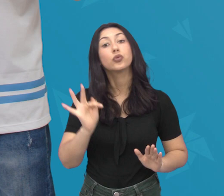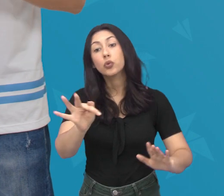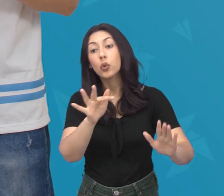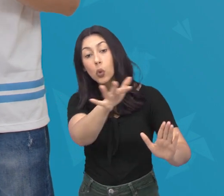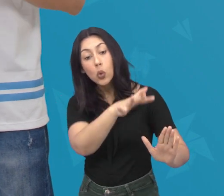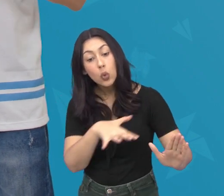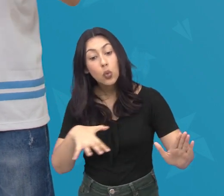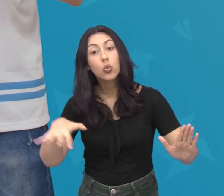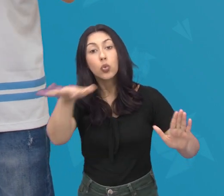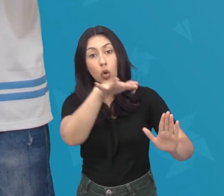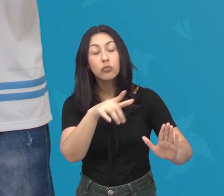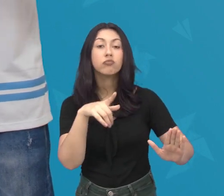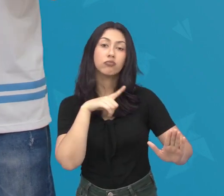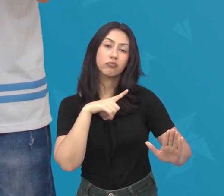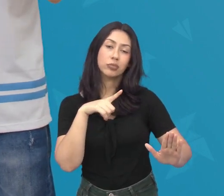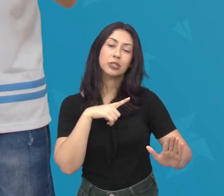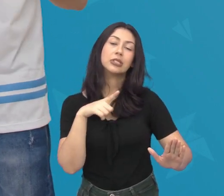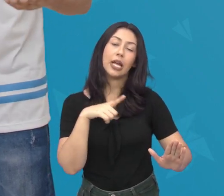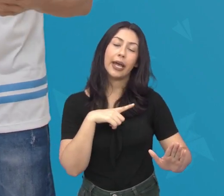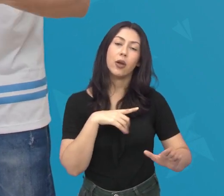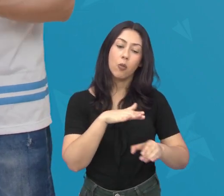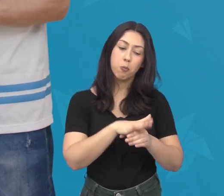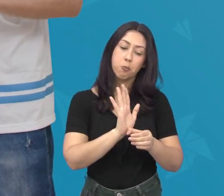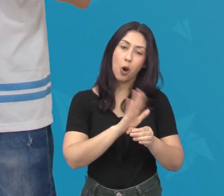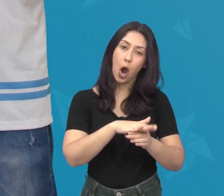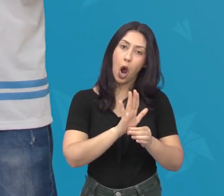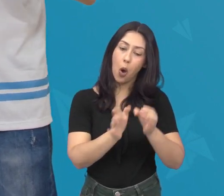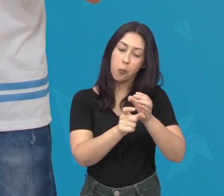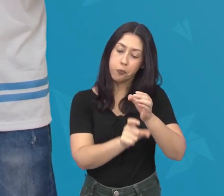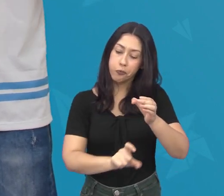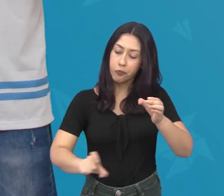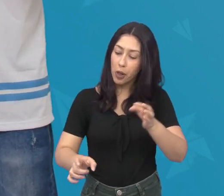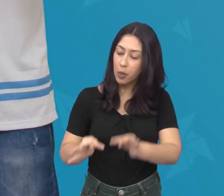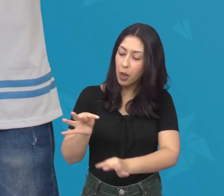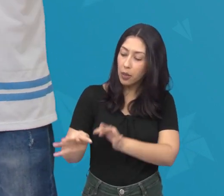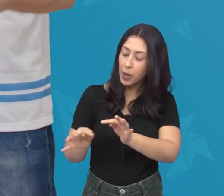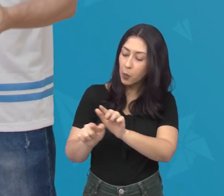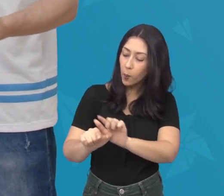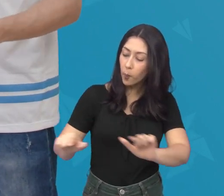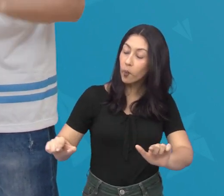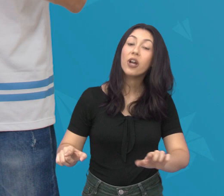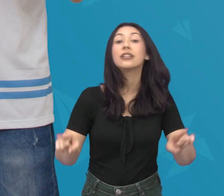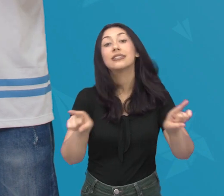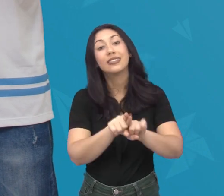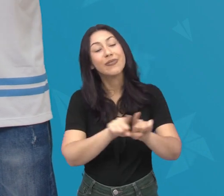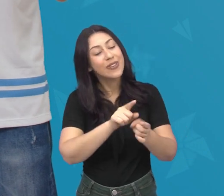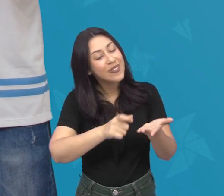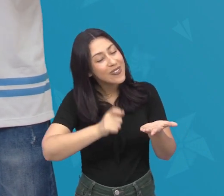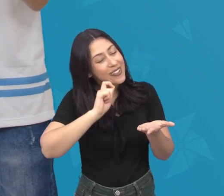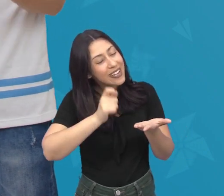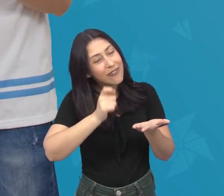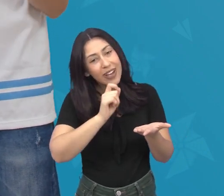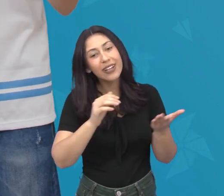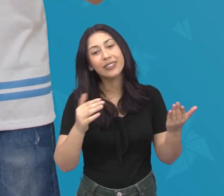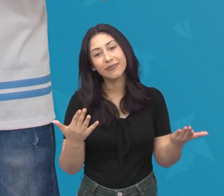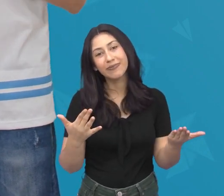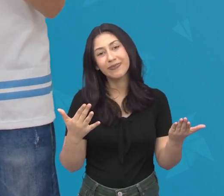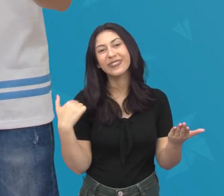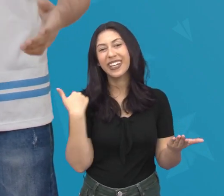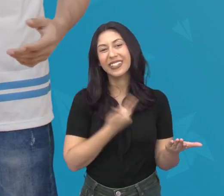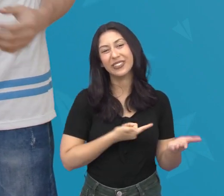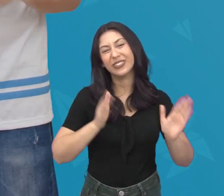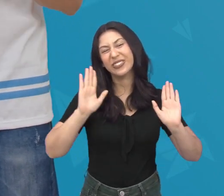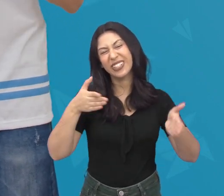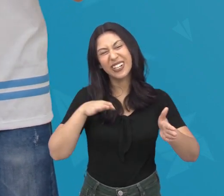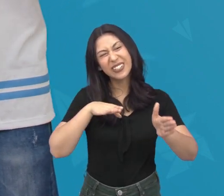consiga trazer tratamento de água e esgoto para toda a população do Brasil. E também a questão do café, que é uma coisa que está ainda